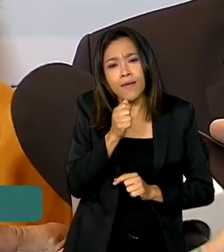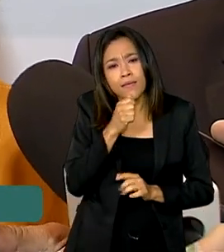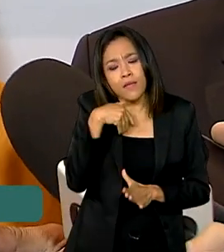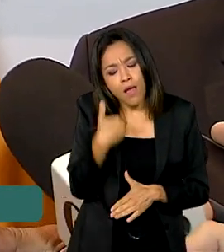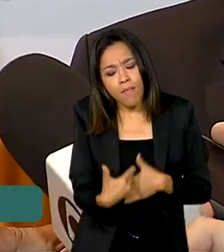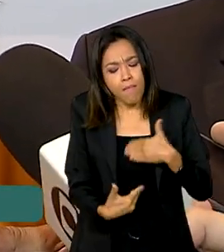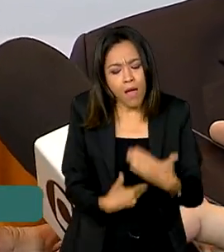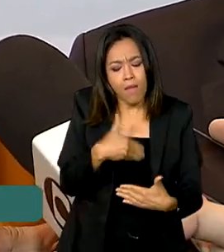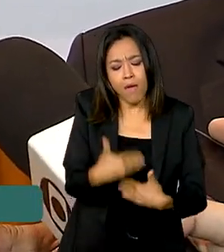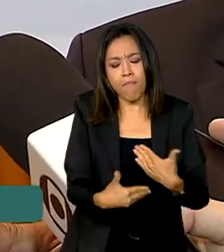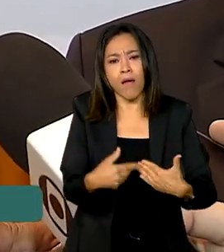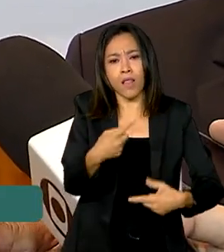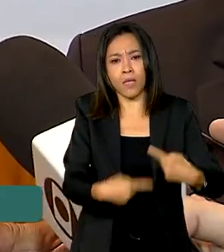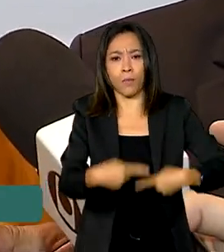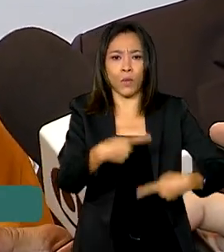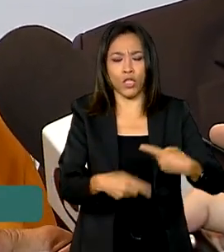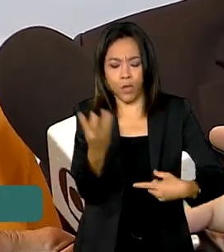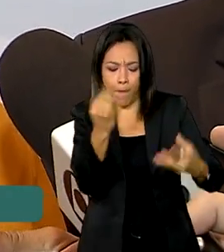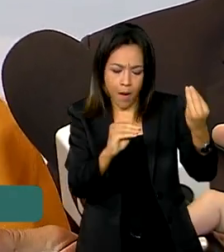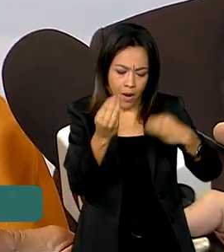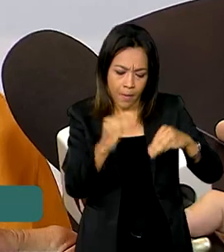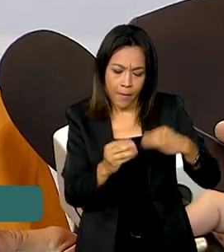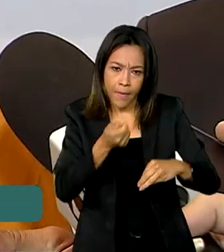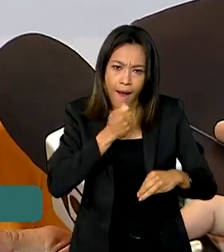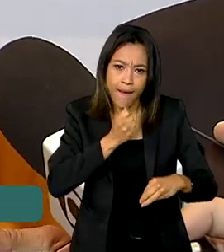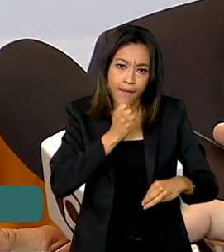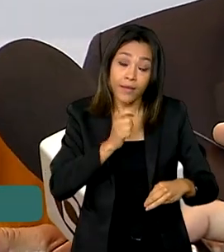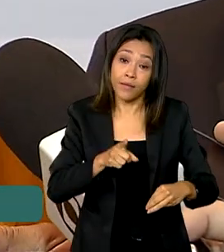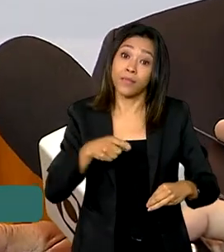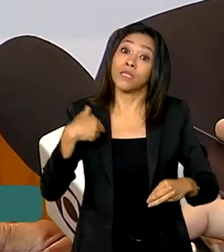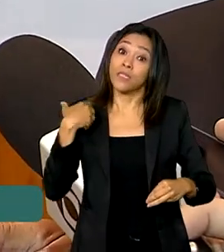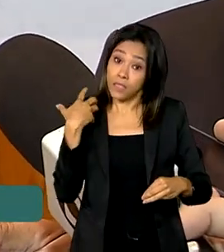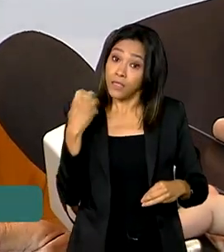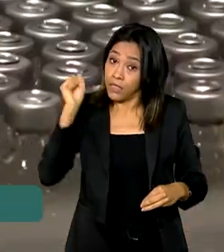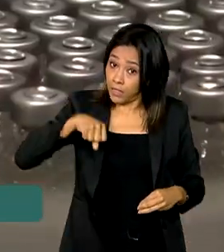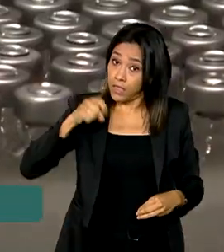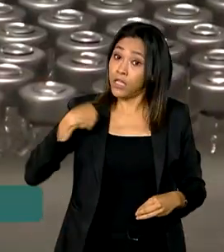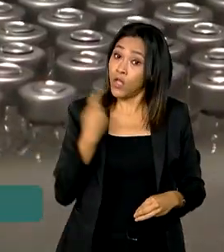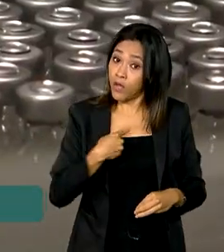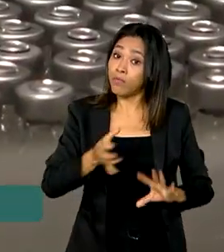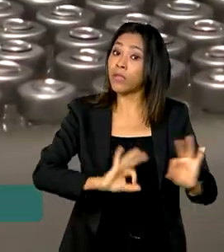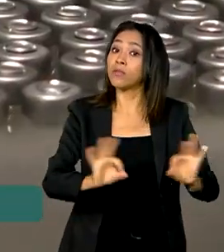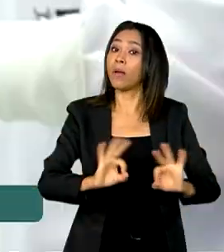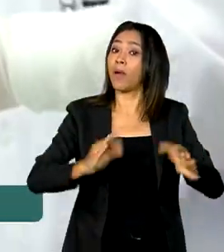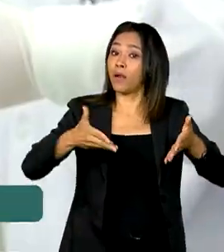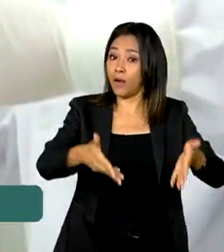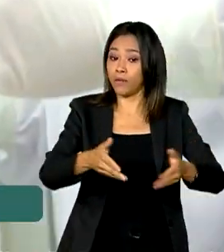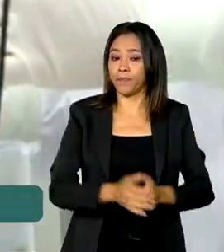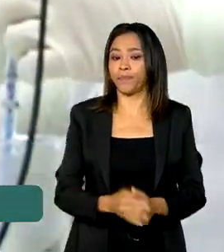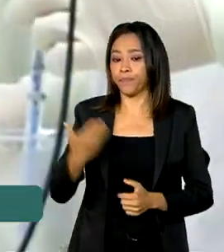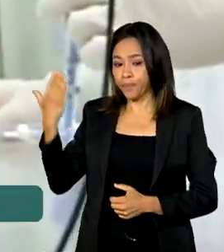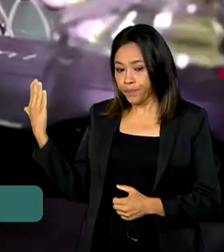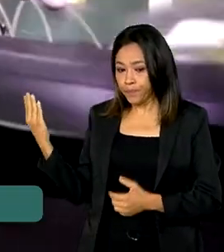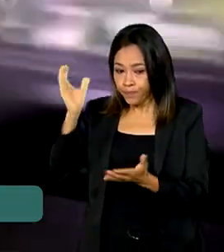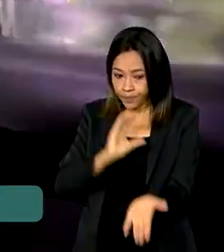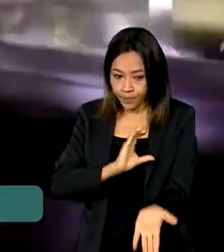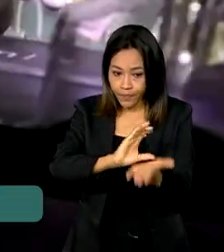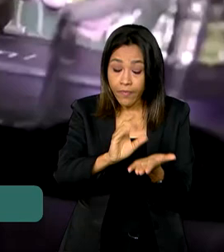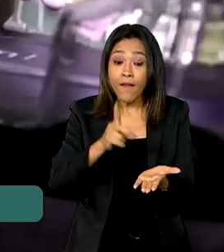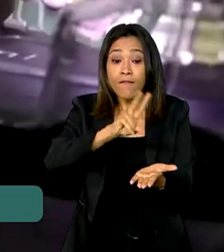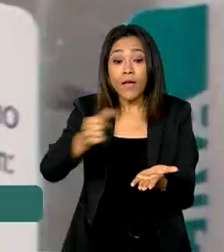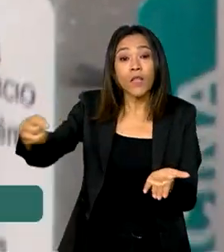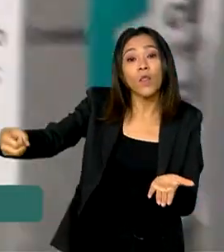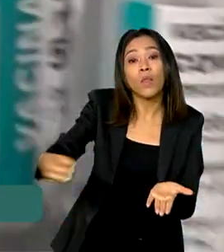dessa política. Então, ao fazer isso, nós vamos sim estar nos preparando. O investimento também deve gerar novos empregos